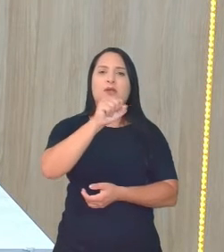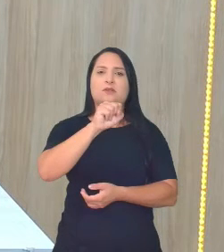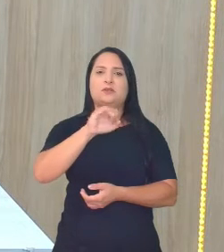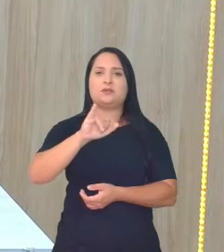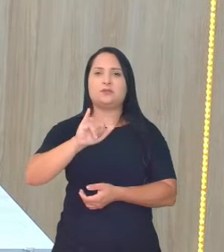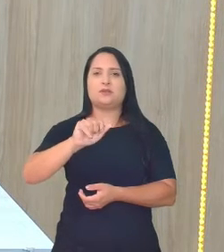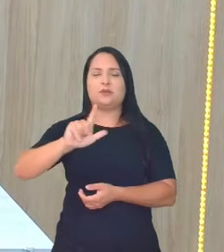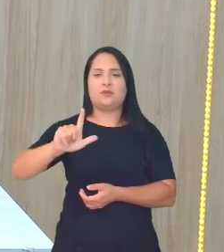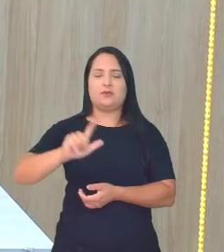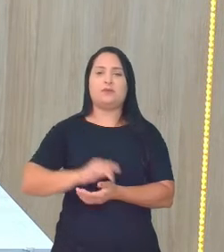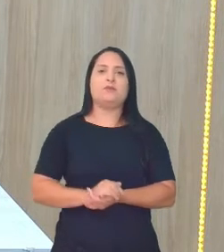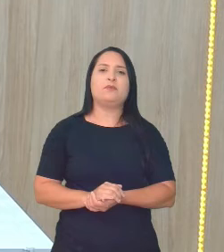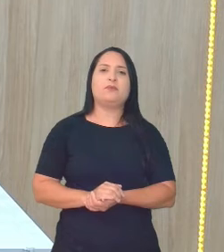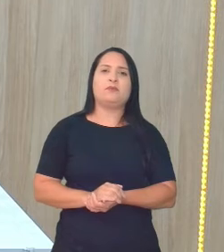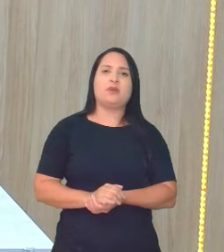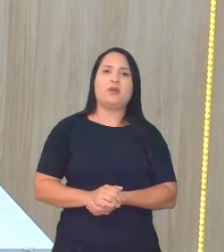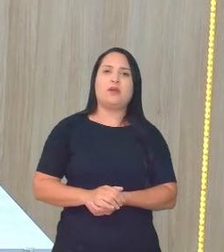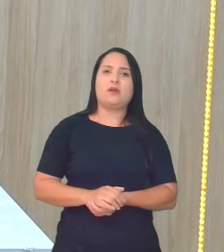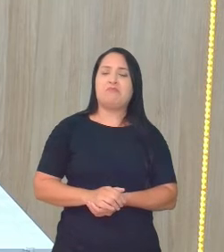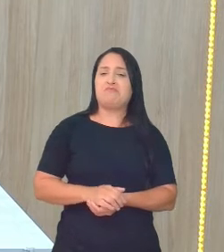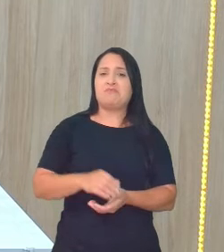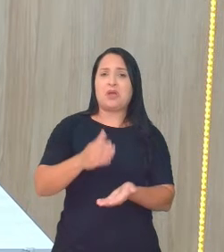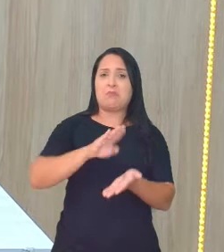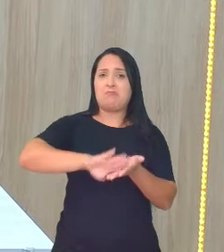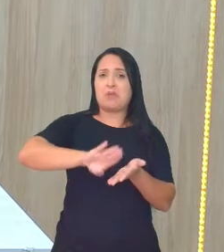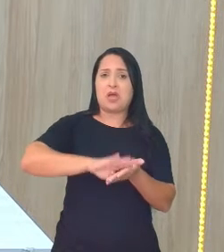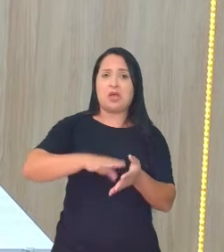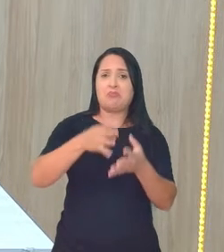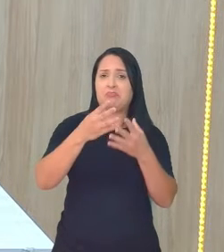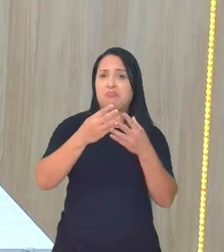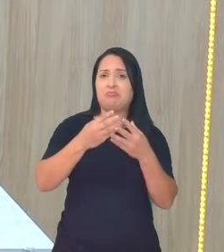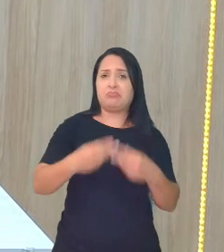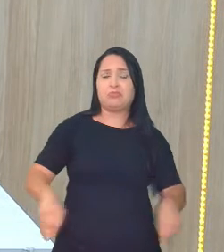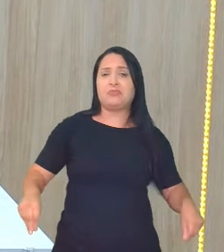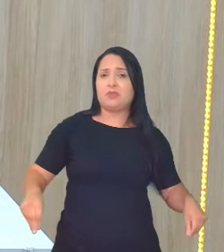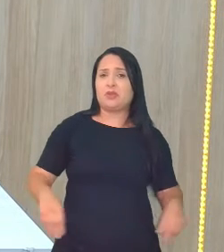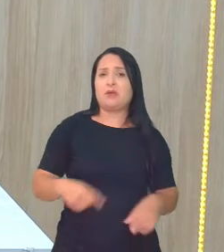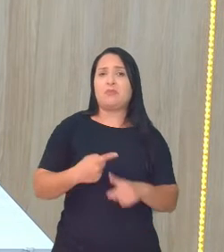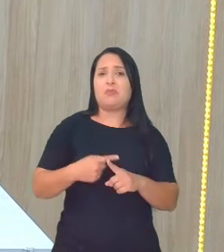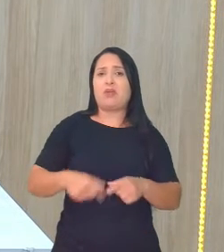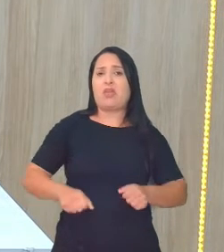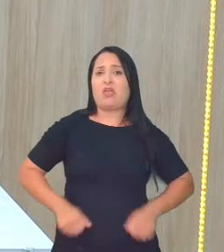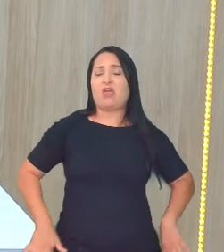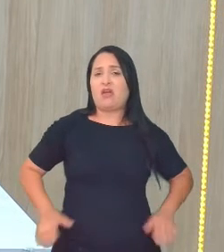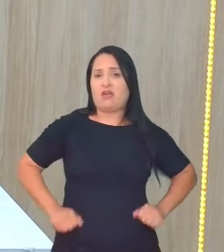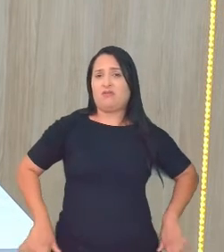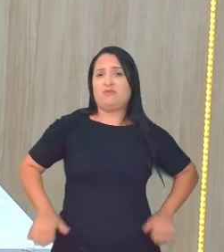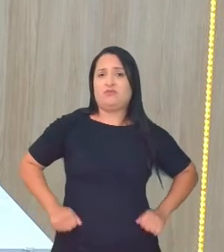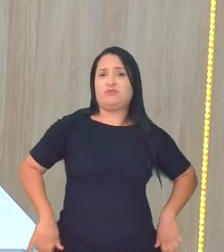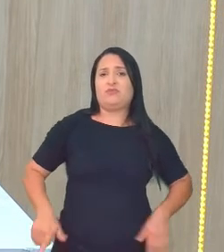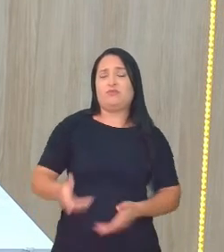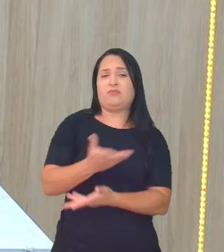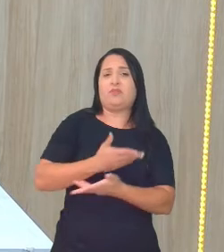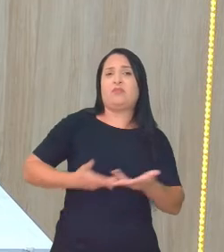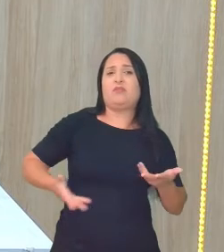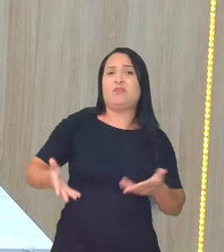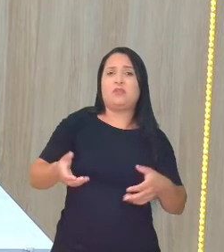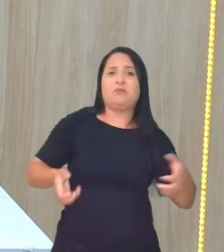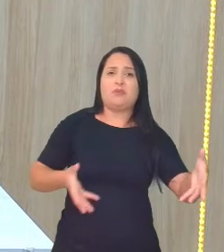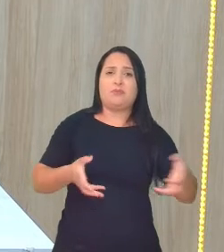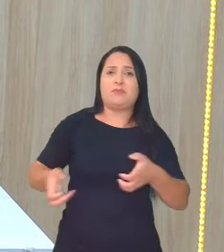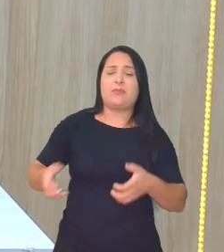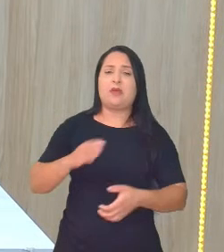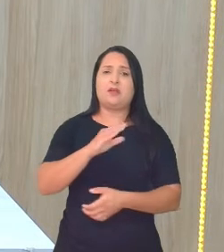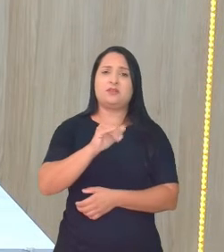hoje, ele faliu nesse período, né, por conta desses gastos que foram envolvidos nessa guerra aí da